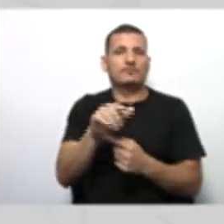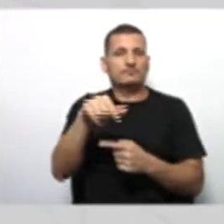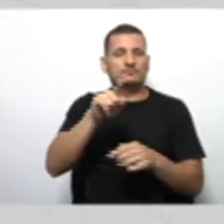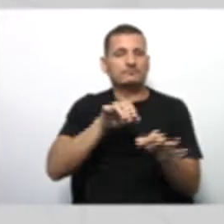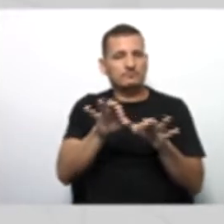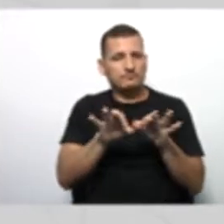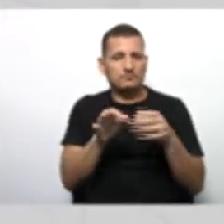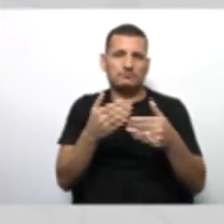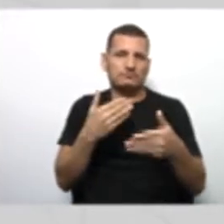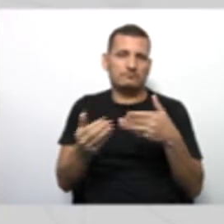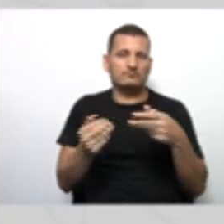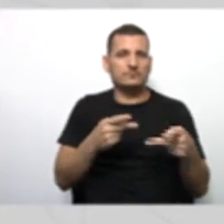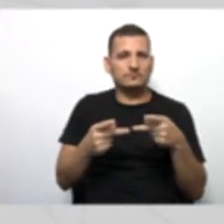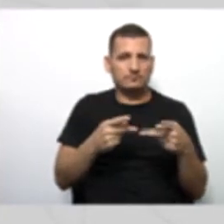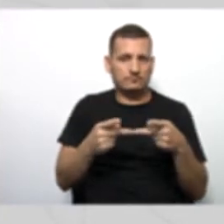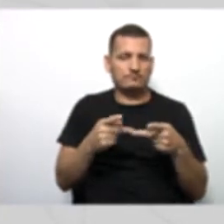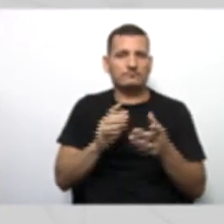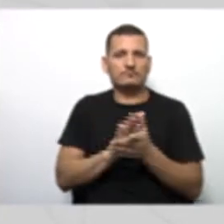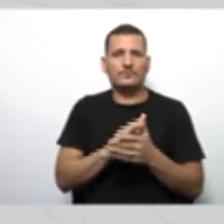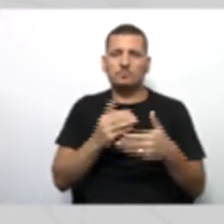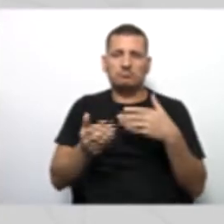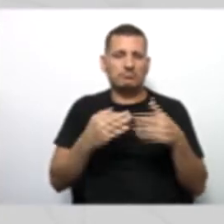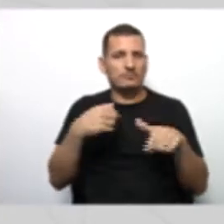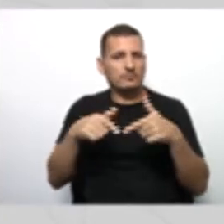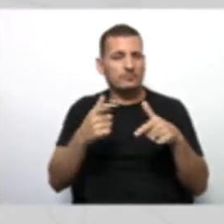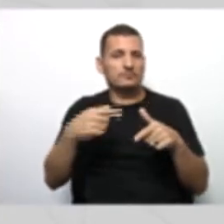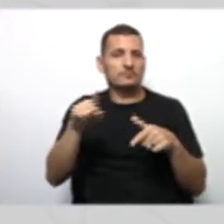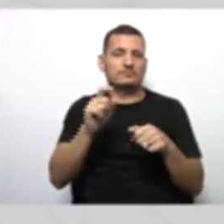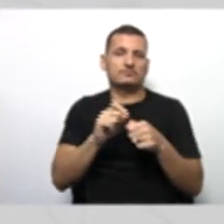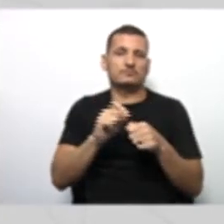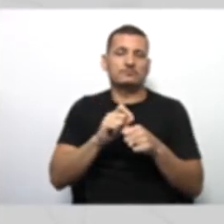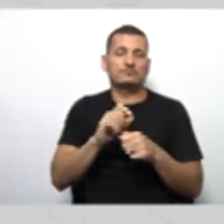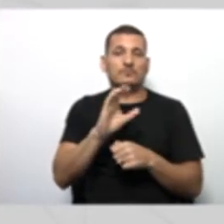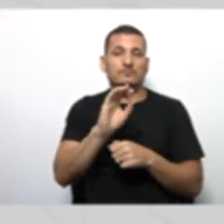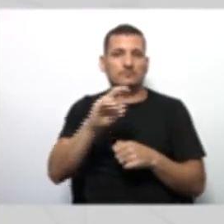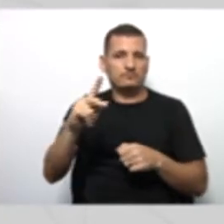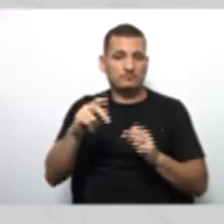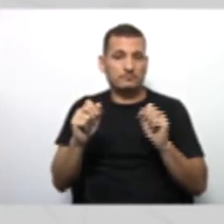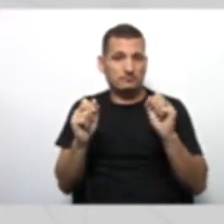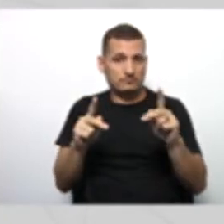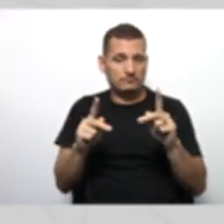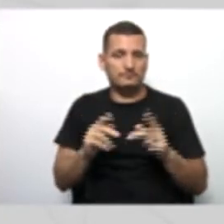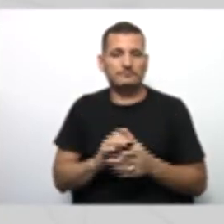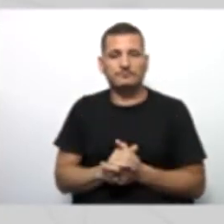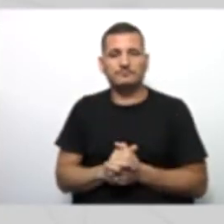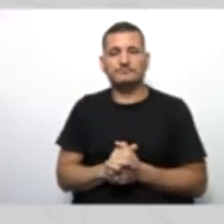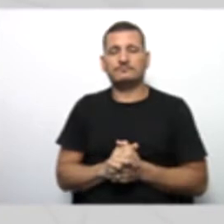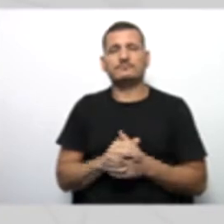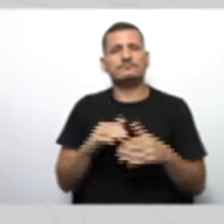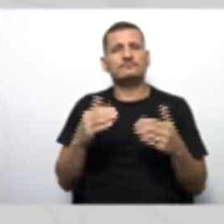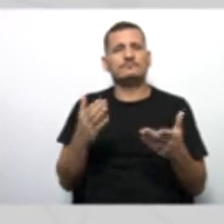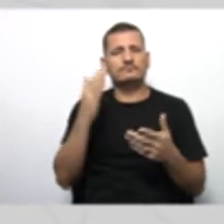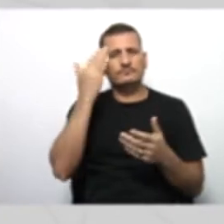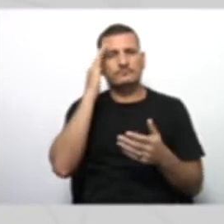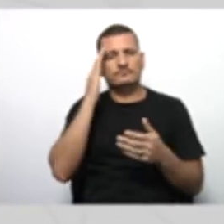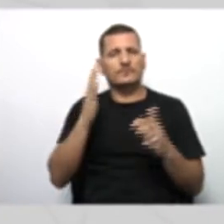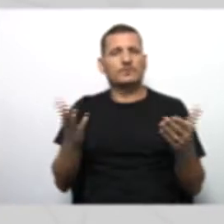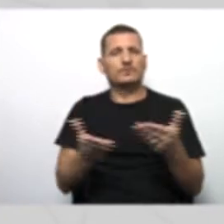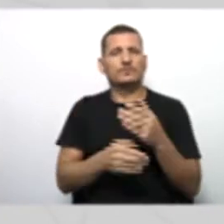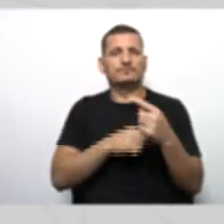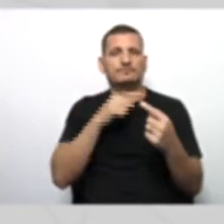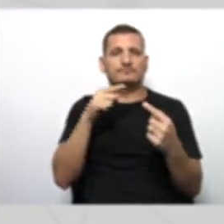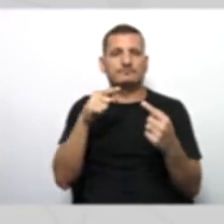de qualquer projeto, na verdade, qualquer atividade que vocês forem fazer nas cooperativas, ok? Então aí vamos entender quais são os nossos